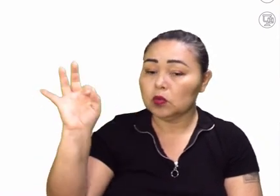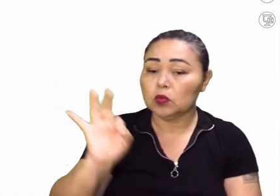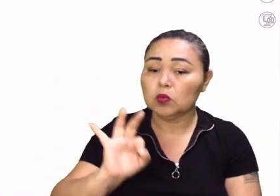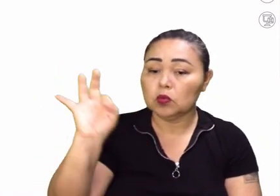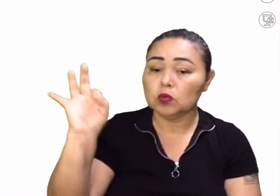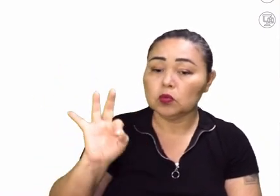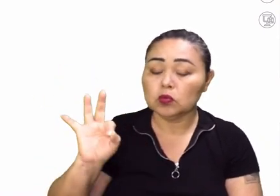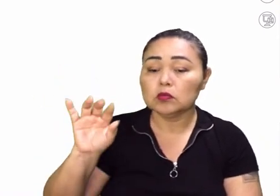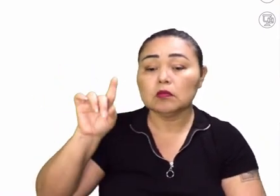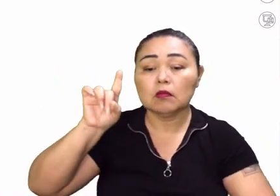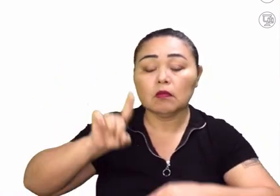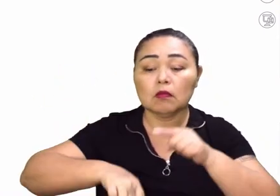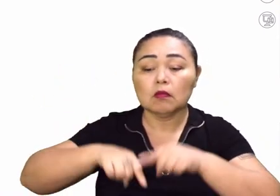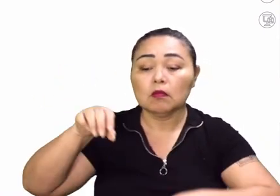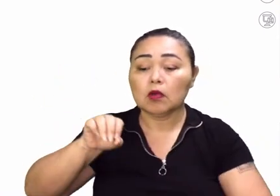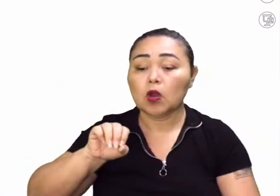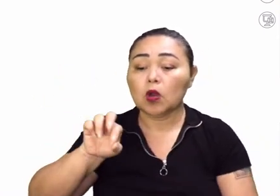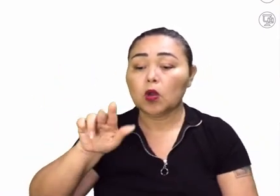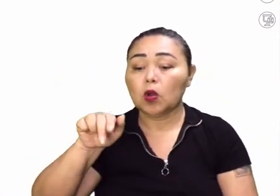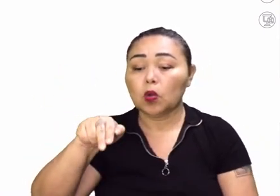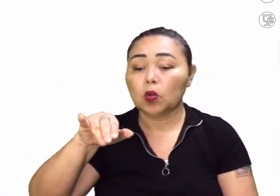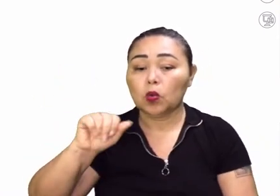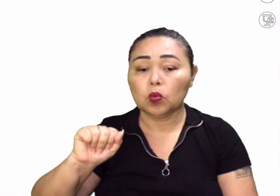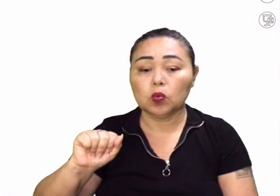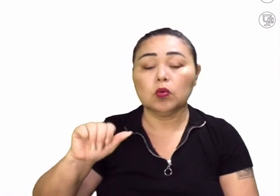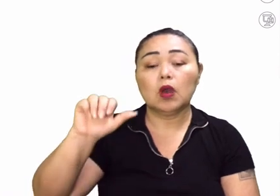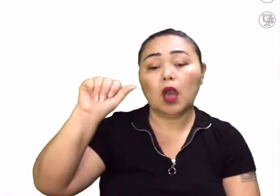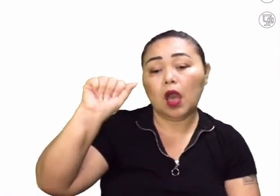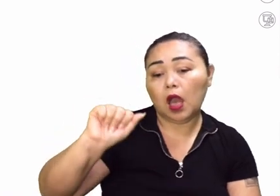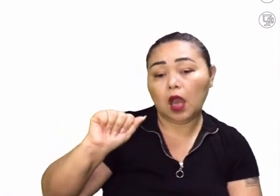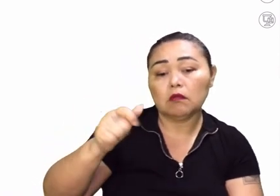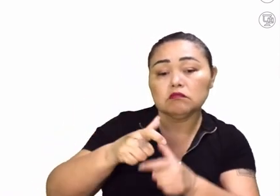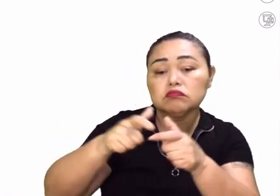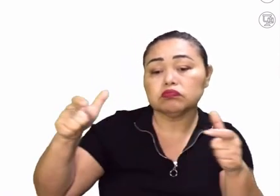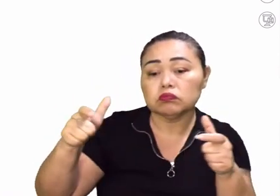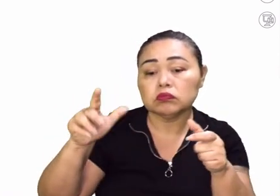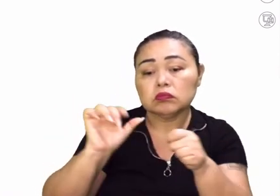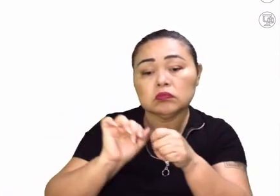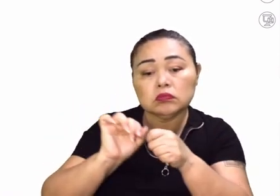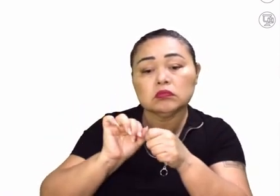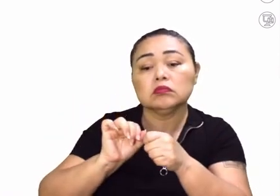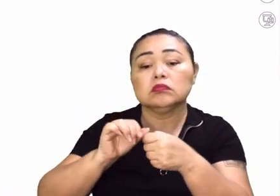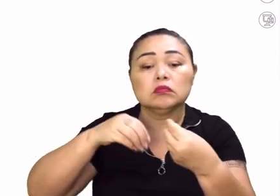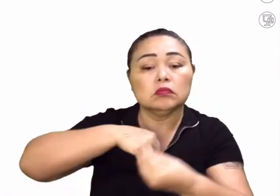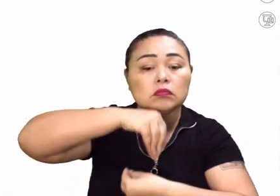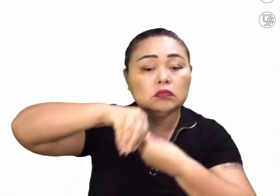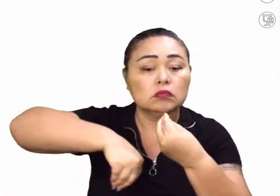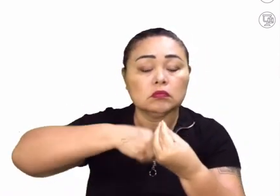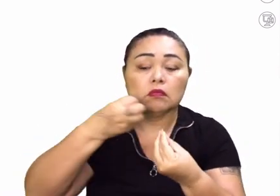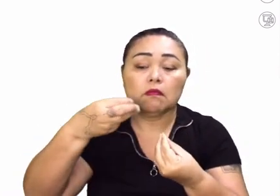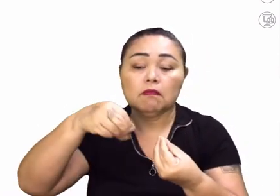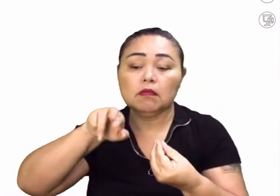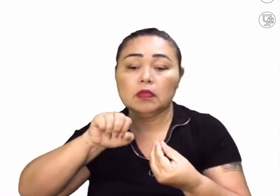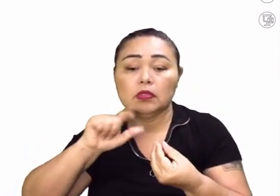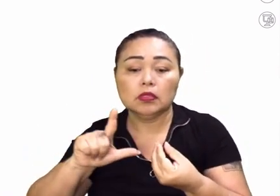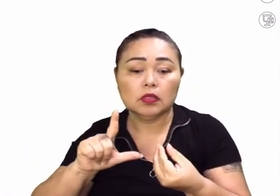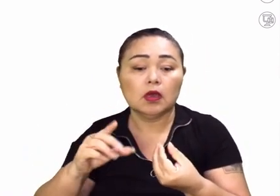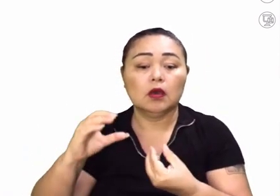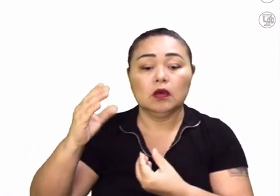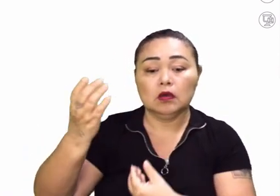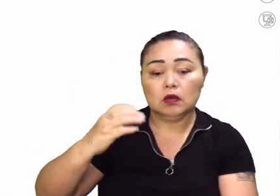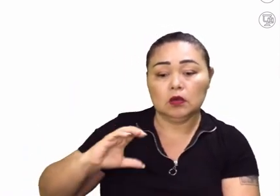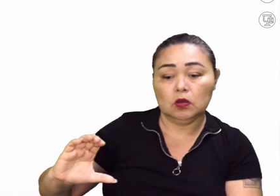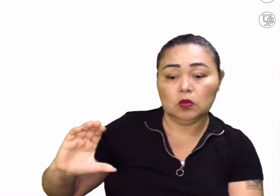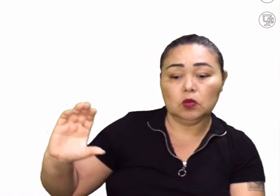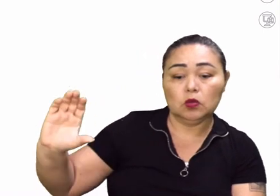do solo e no ar a gente vai encontrar a quantidade de matéria orgânica misturada com minerais e o